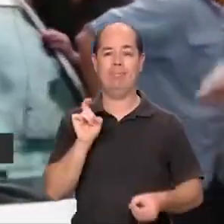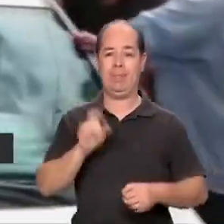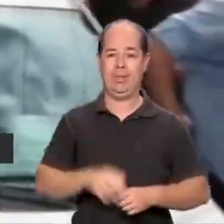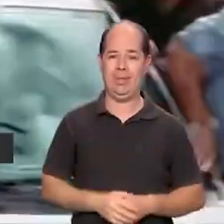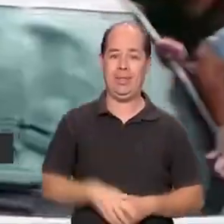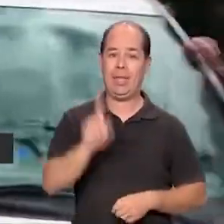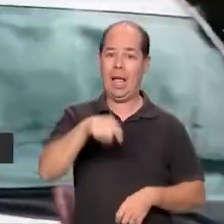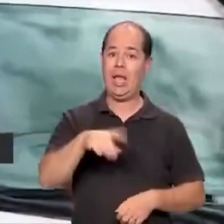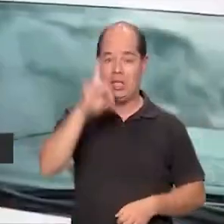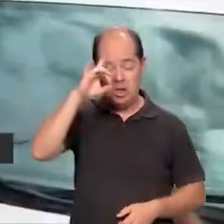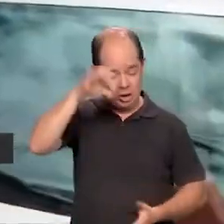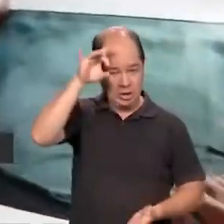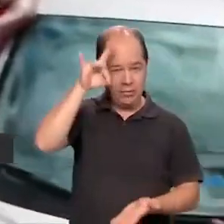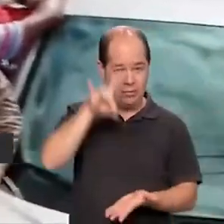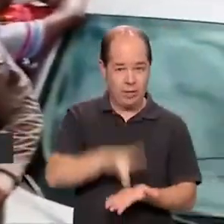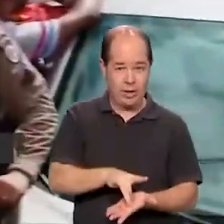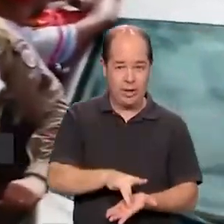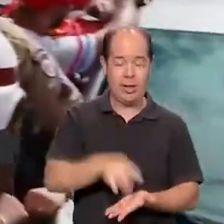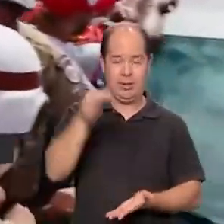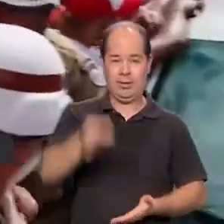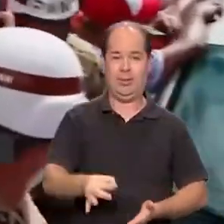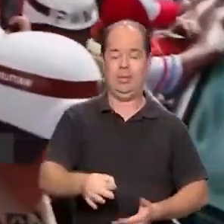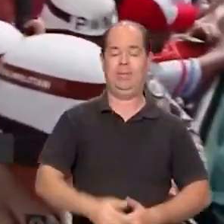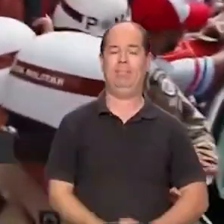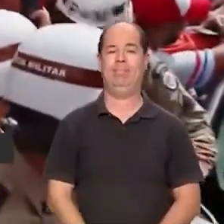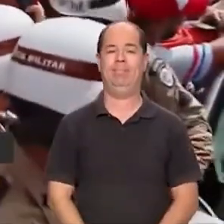dita, a independência do Brasil no estado.